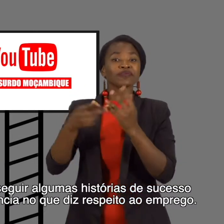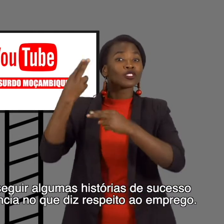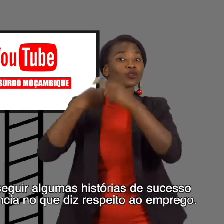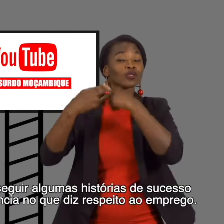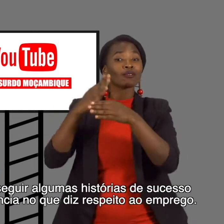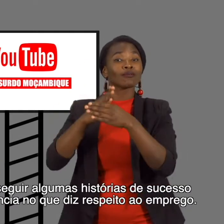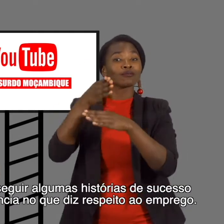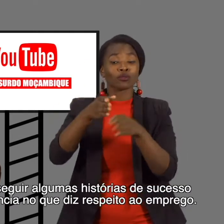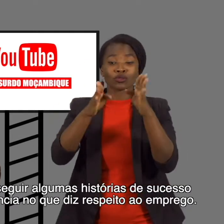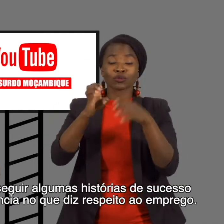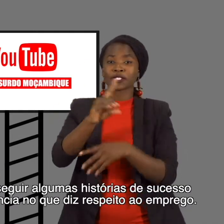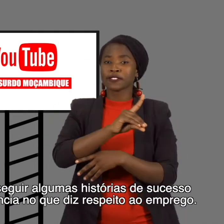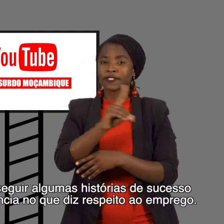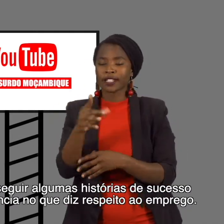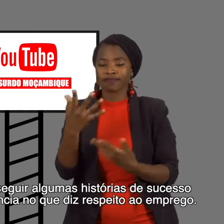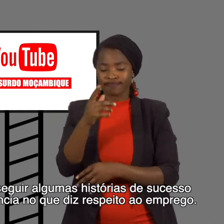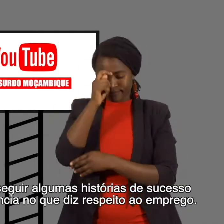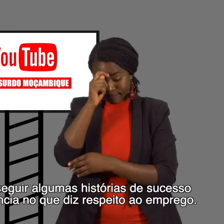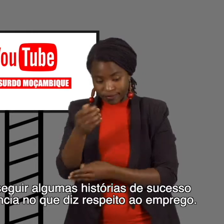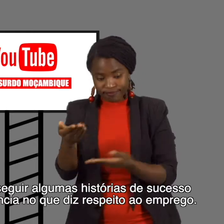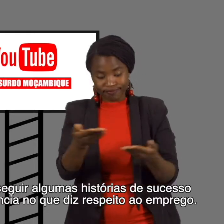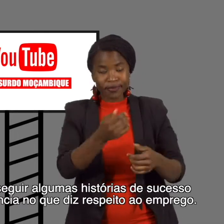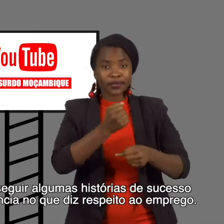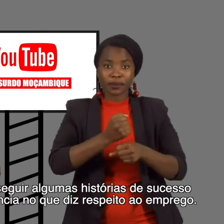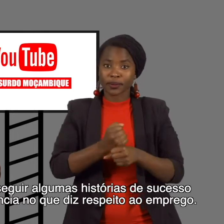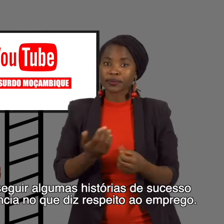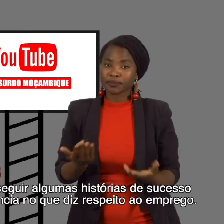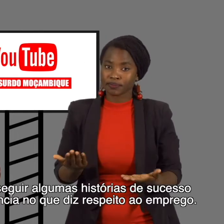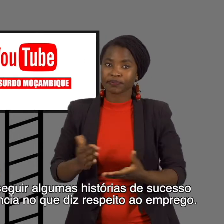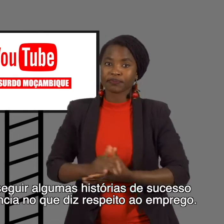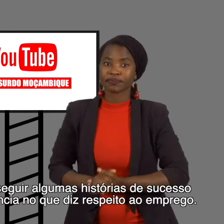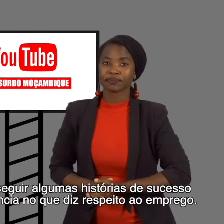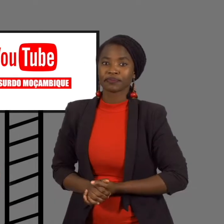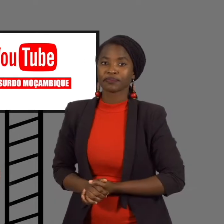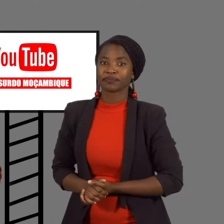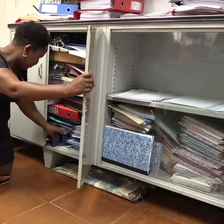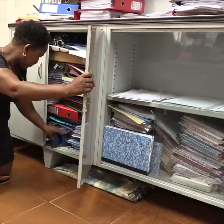com deficiência no que diz respeito ao emprego